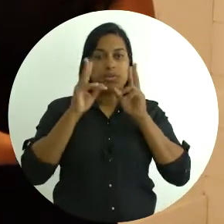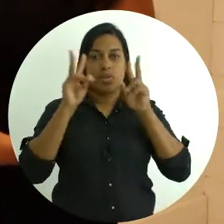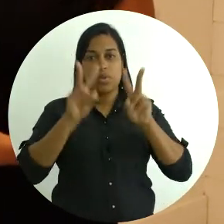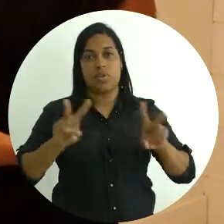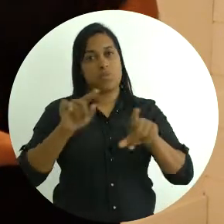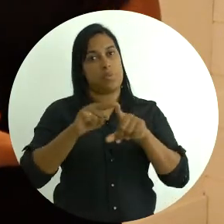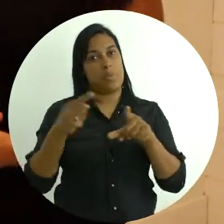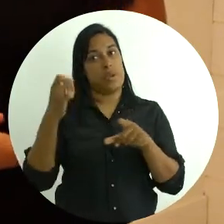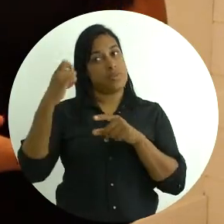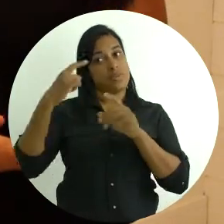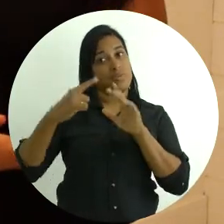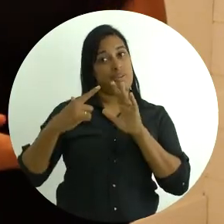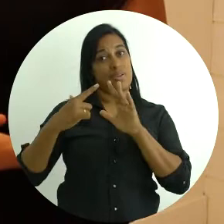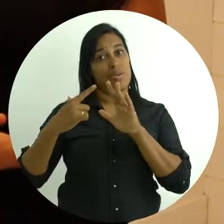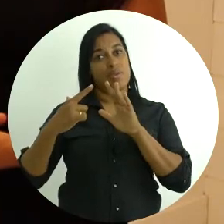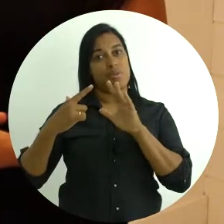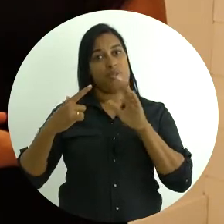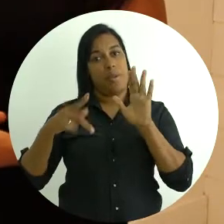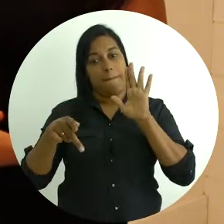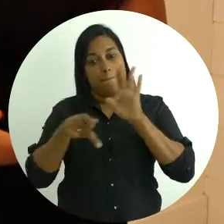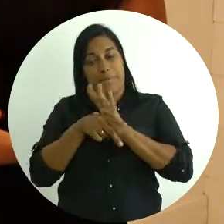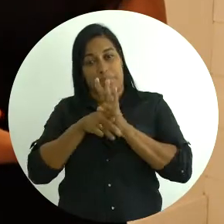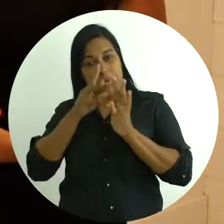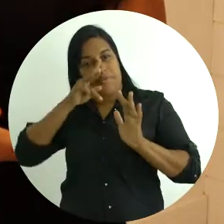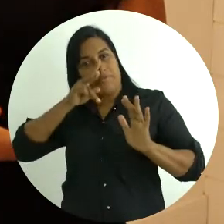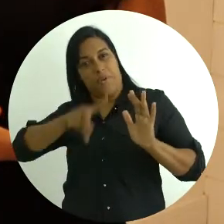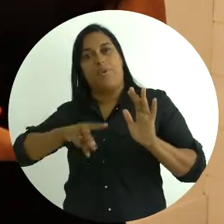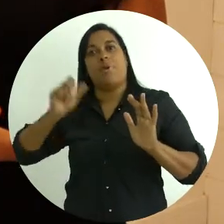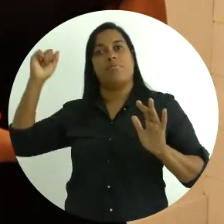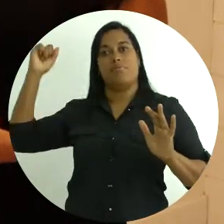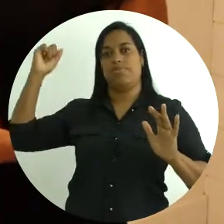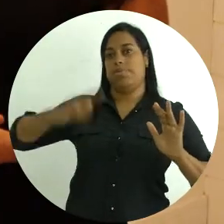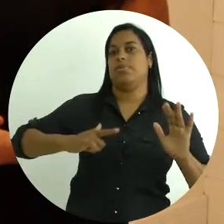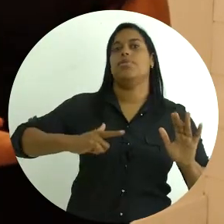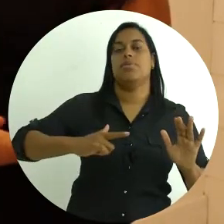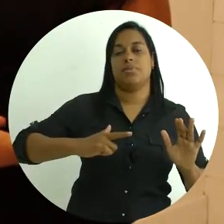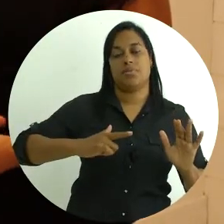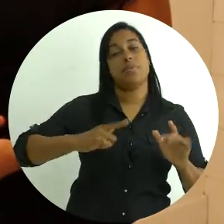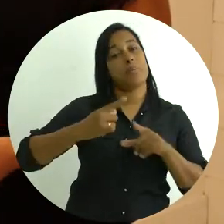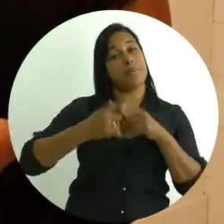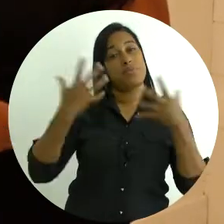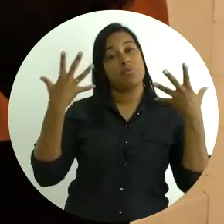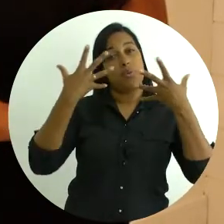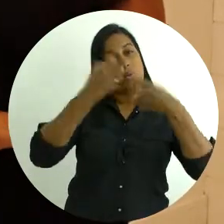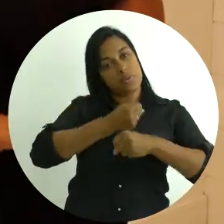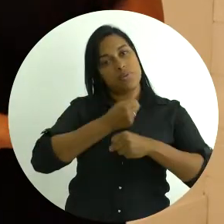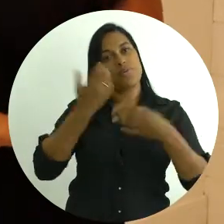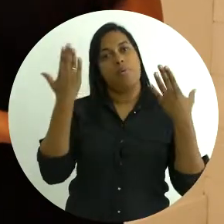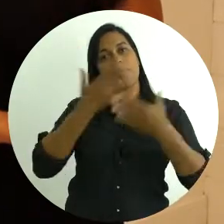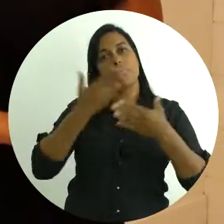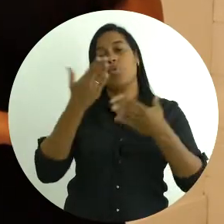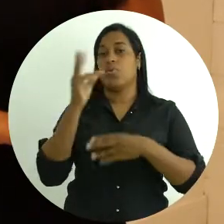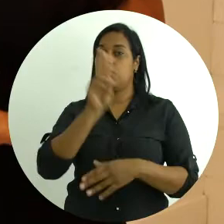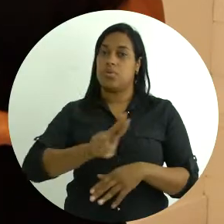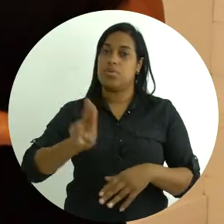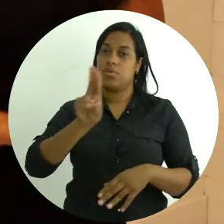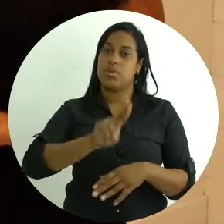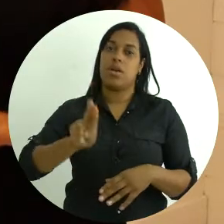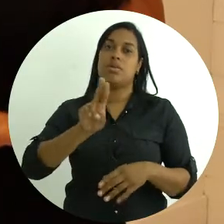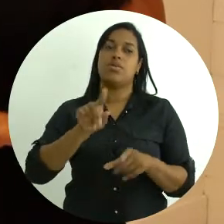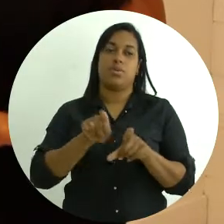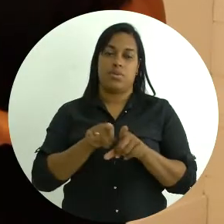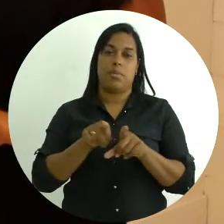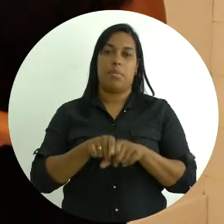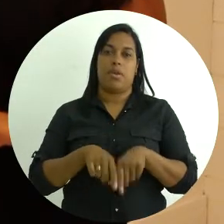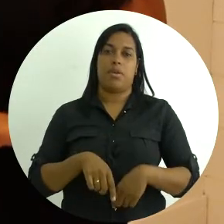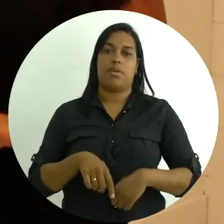luz que sai da fonte, mas não enxergar a luz acesa diretamente, que só ofusca. Então, o recurso muito usado é a iluminação indireta, até